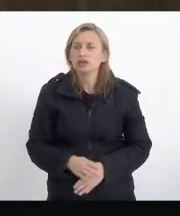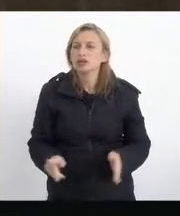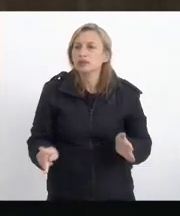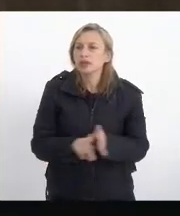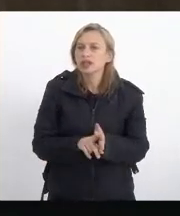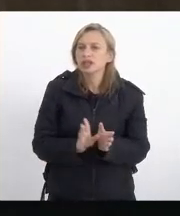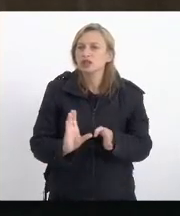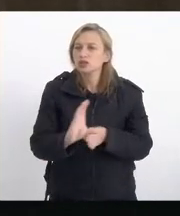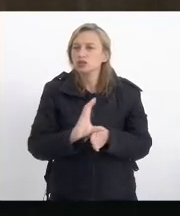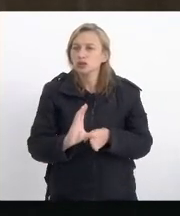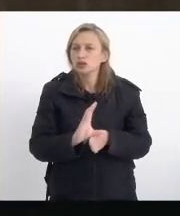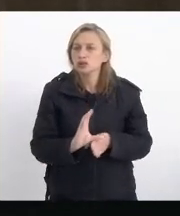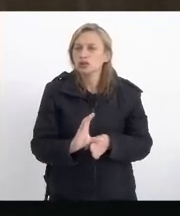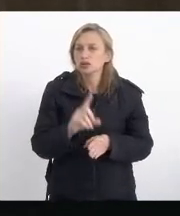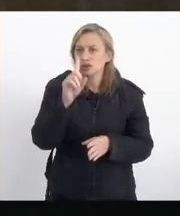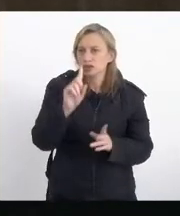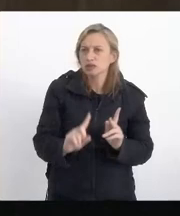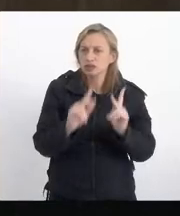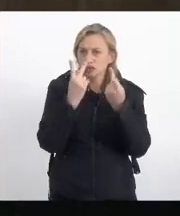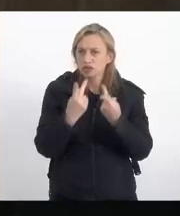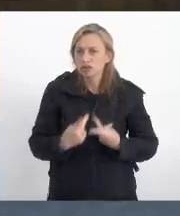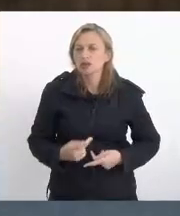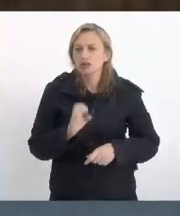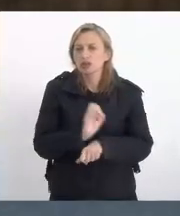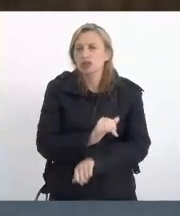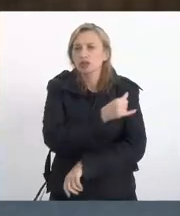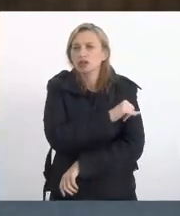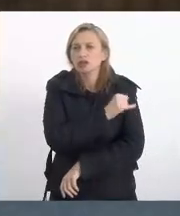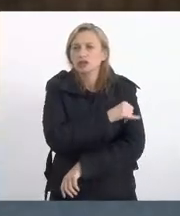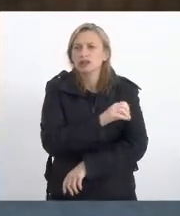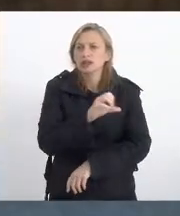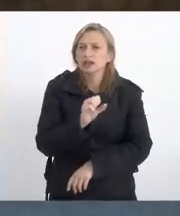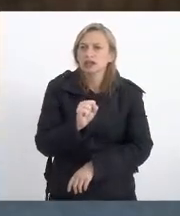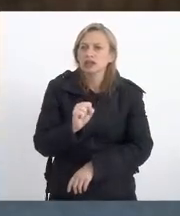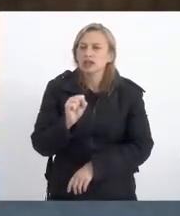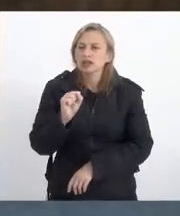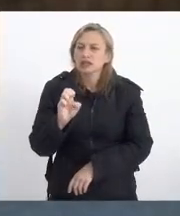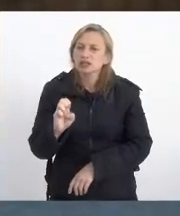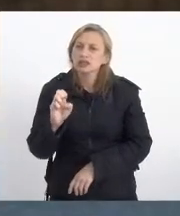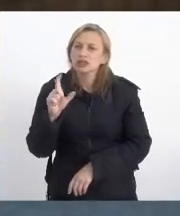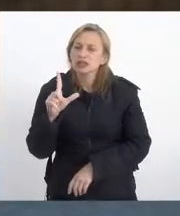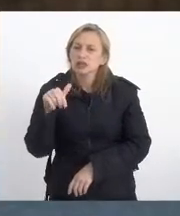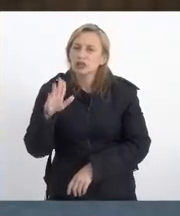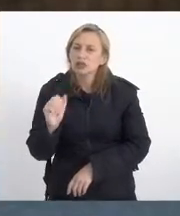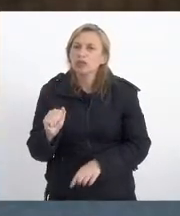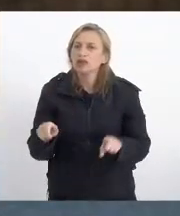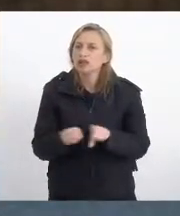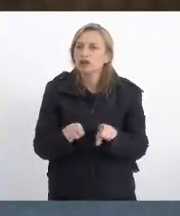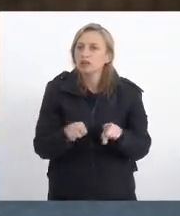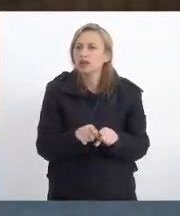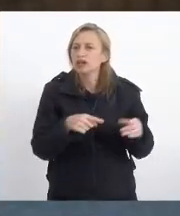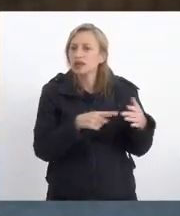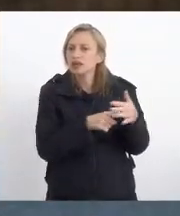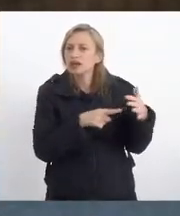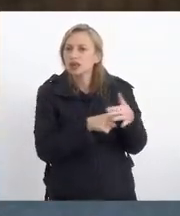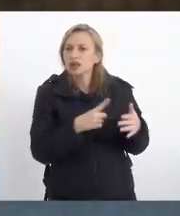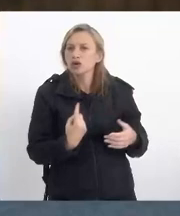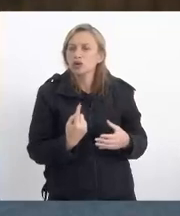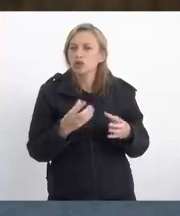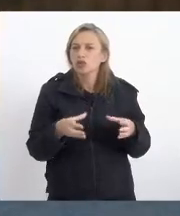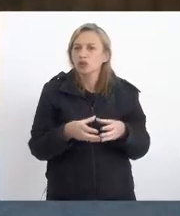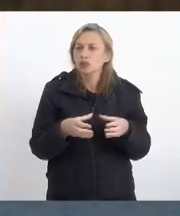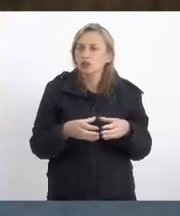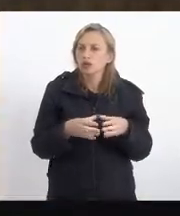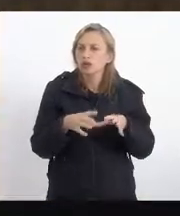membro do Conselho de Defesa de Direitos Humanos do Estado do Rio de Janeiro, a Selma, e a gente também tem ali um bombeiro